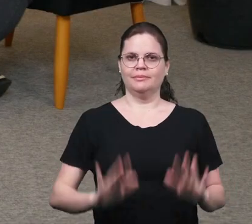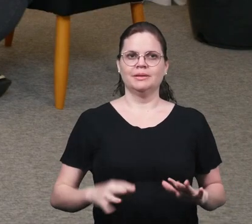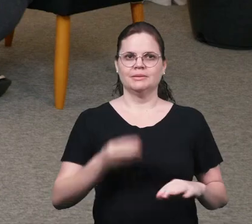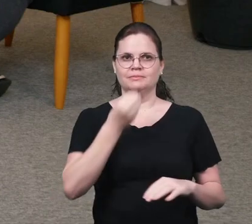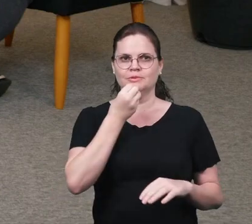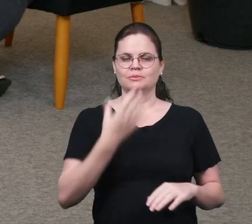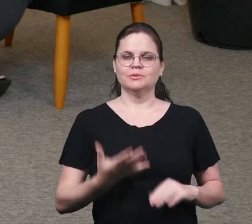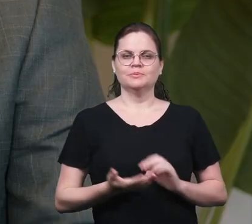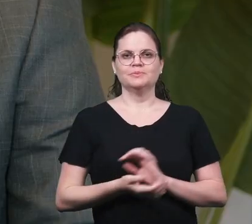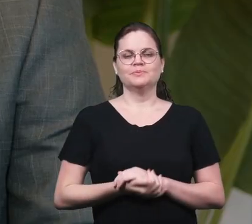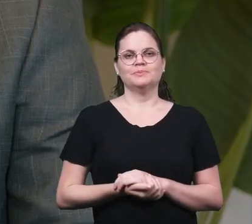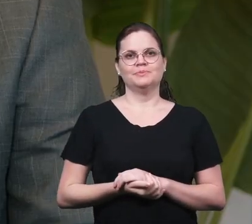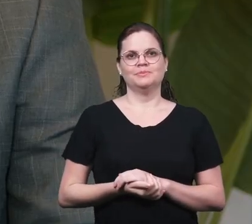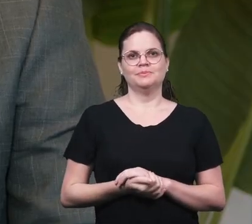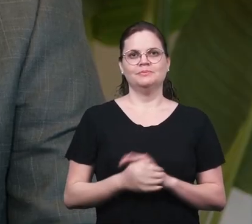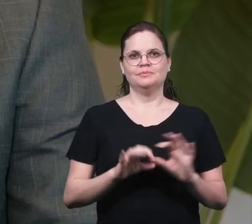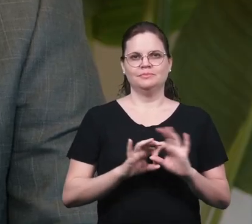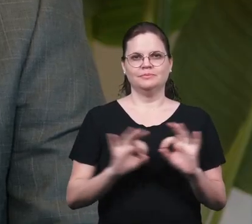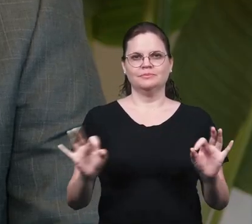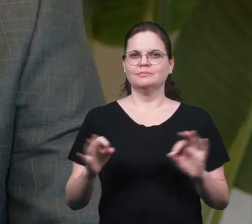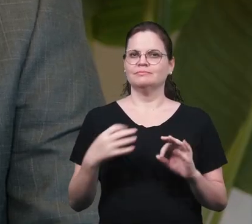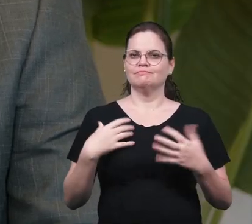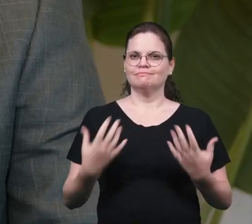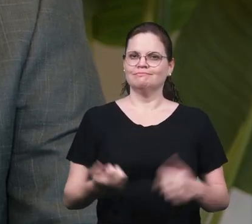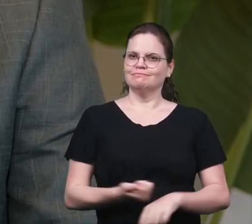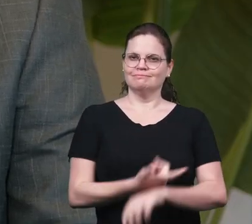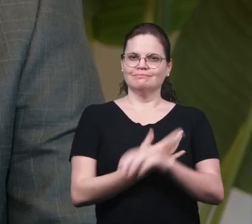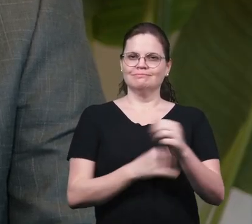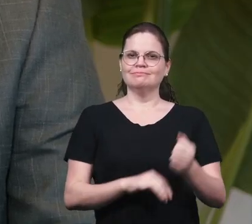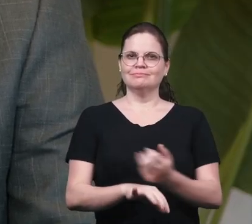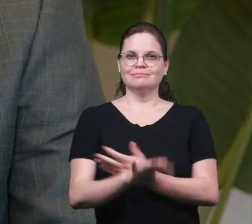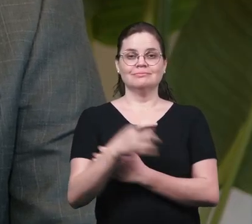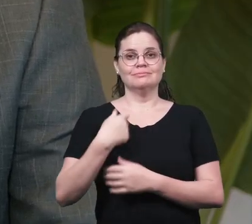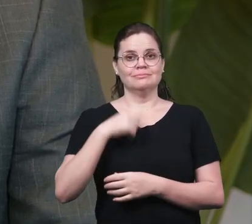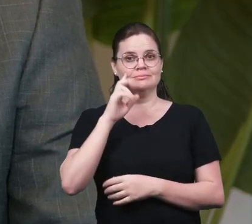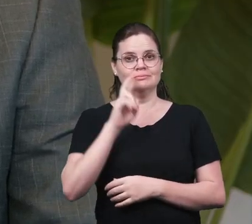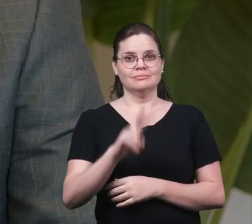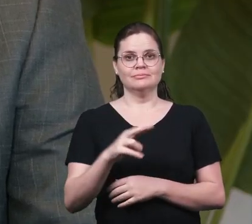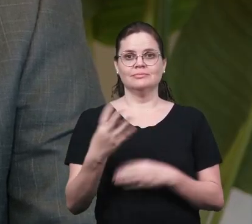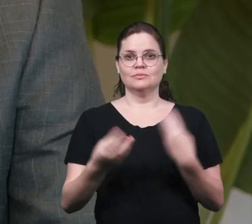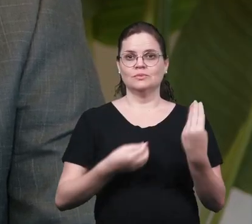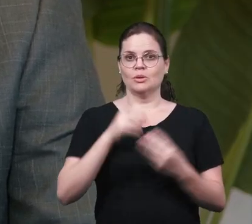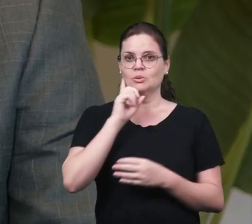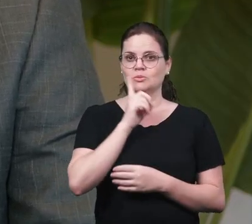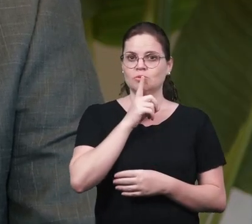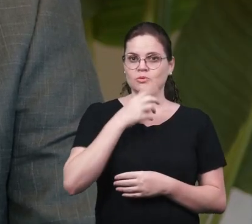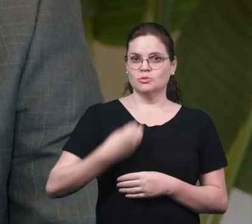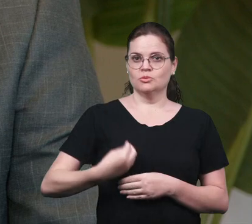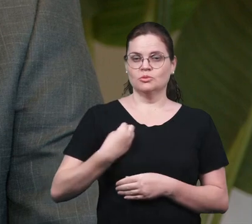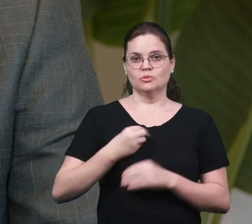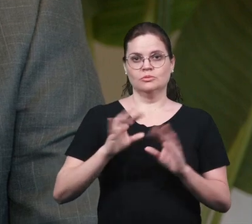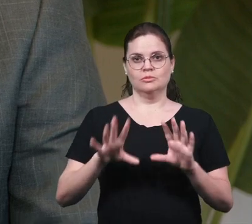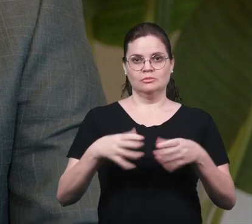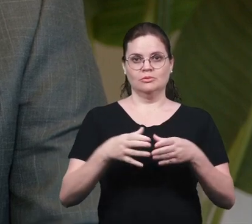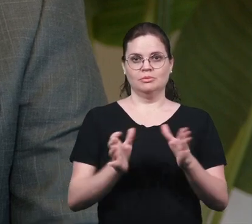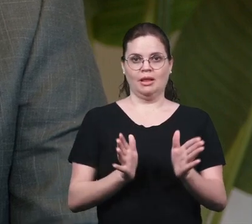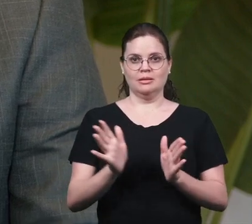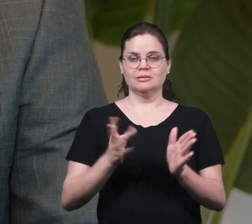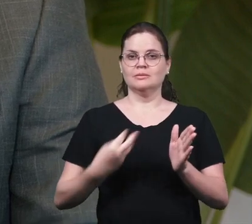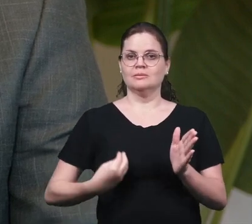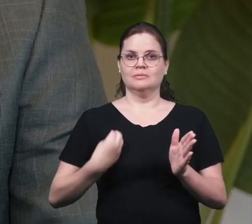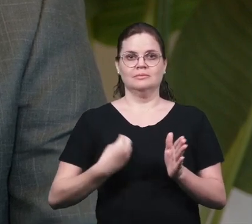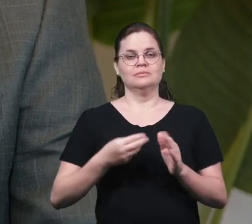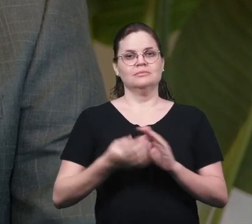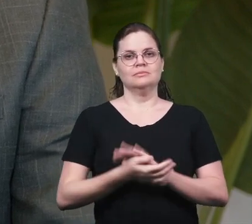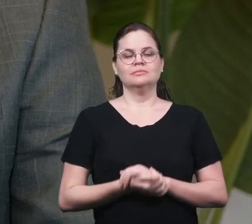bom mesmo. Olha, emocionante até, né, Lucas, ver a participação dos surdos, desse grupo de acessibilidade,